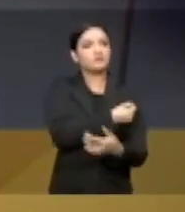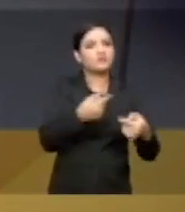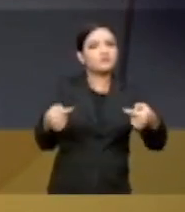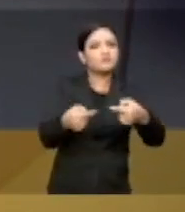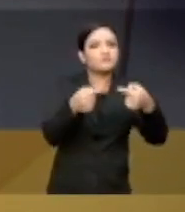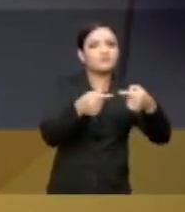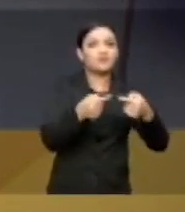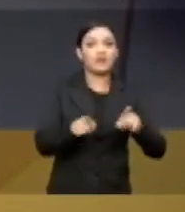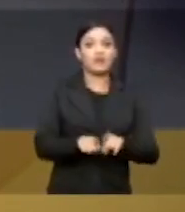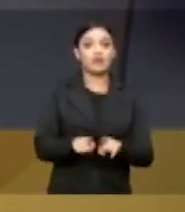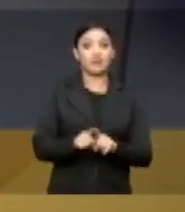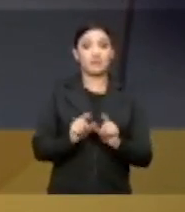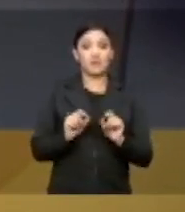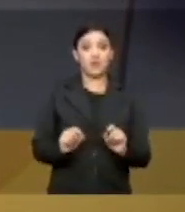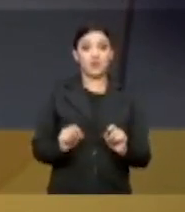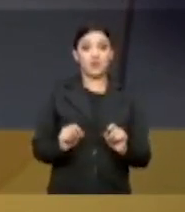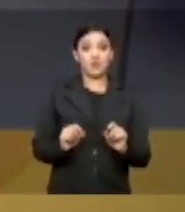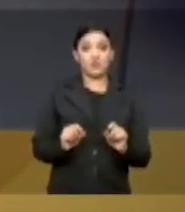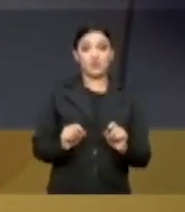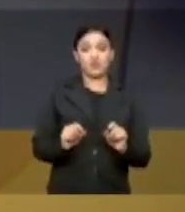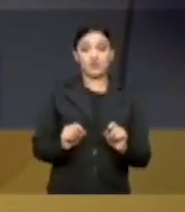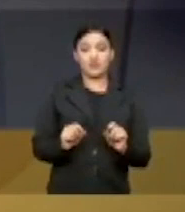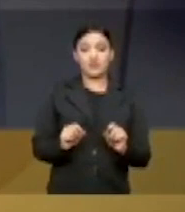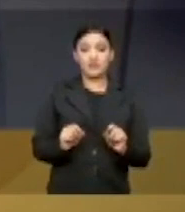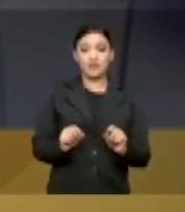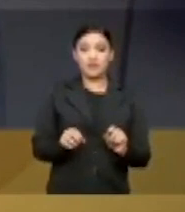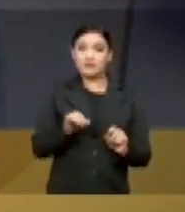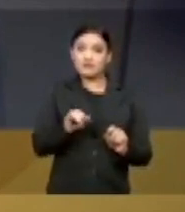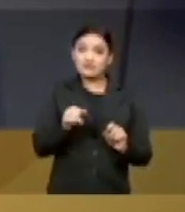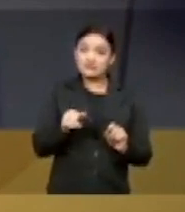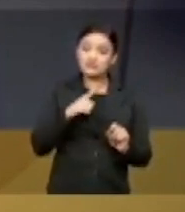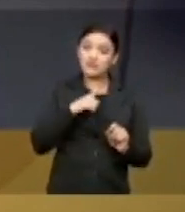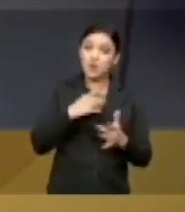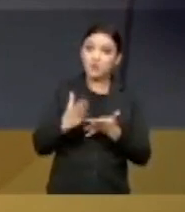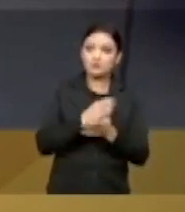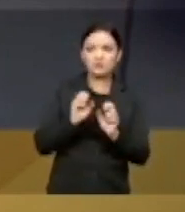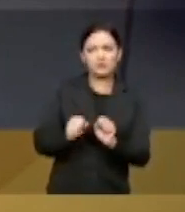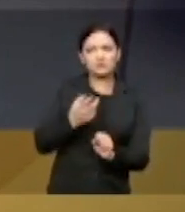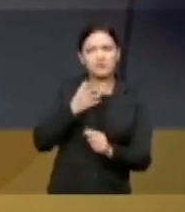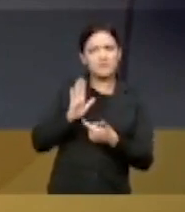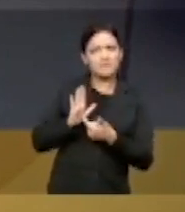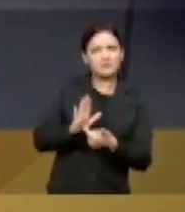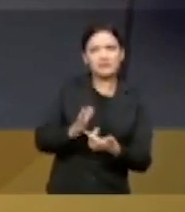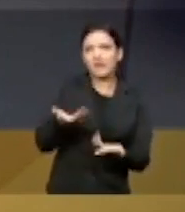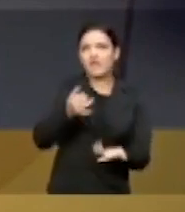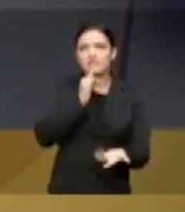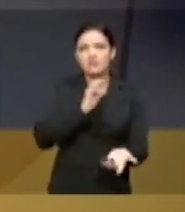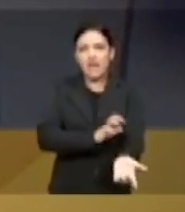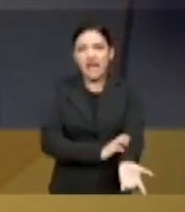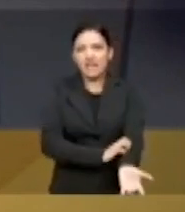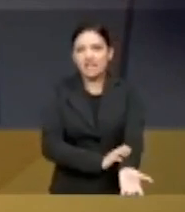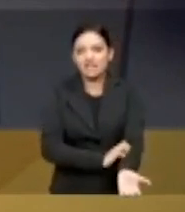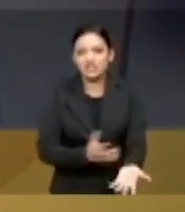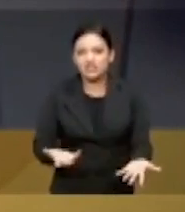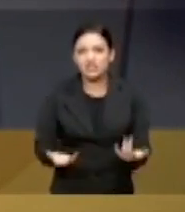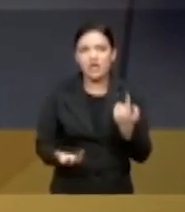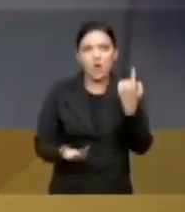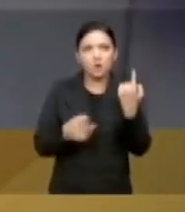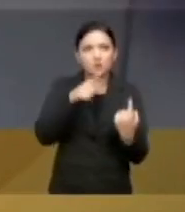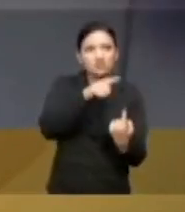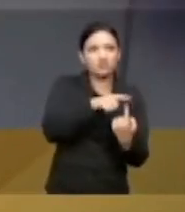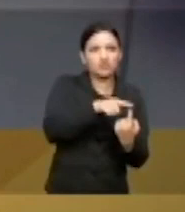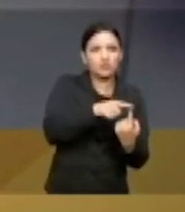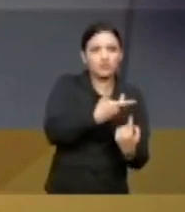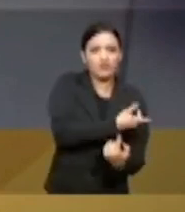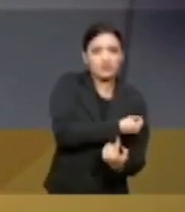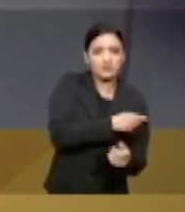para eventuais estratos da comunidade que possam se mostrar indiferentes ou até mesmo alérgicos a uma determinada vacina, mas